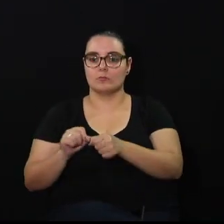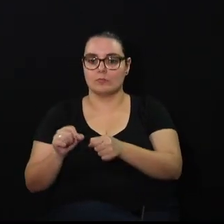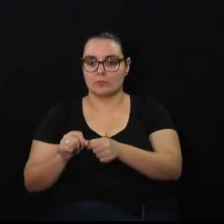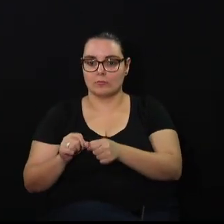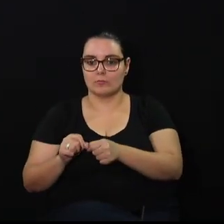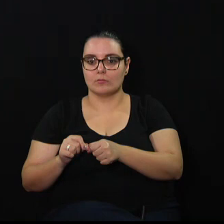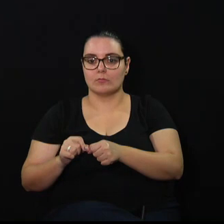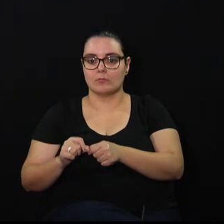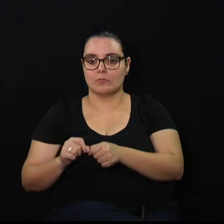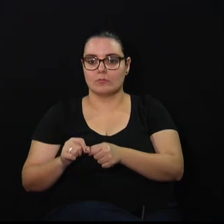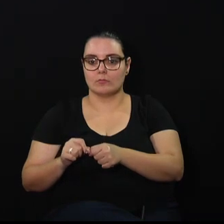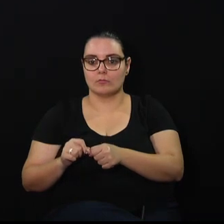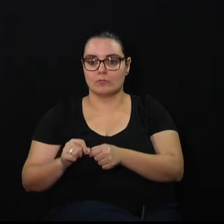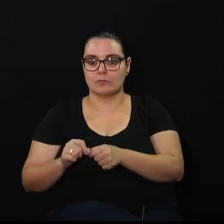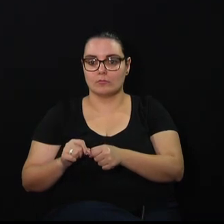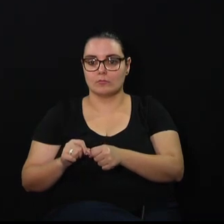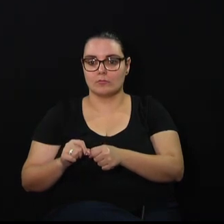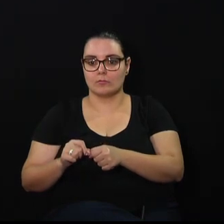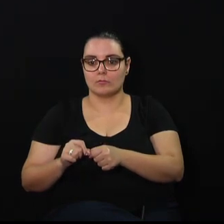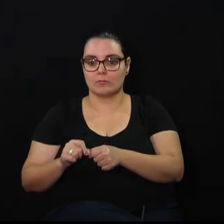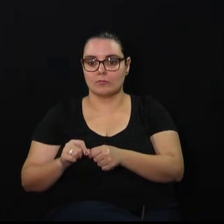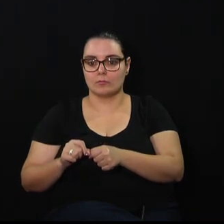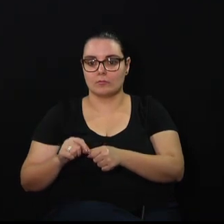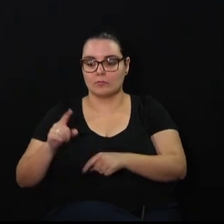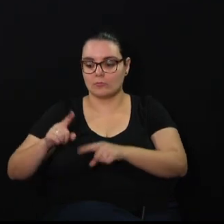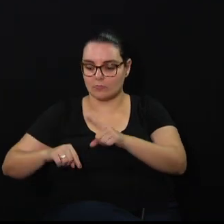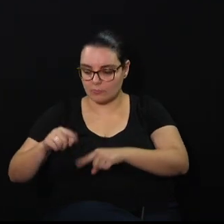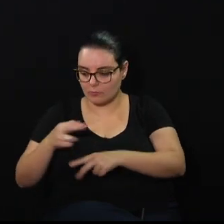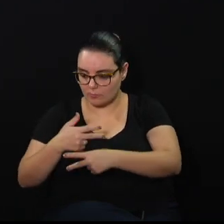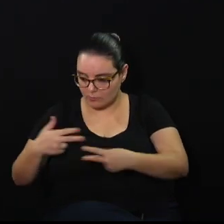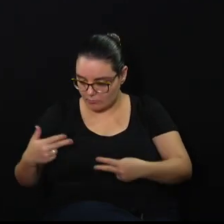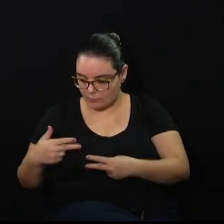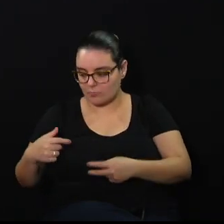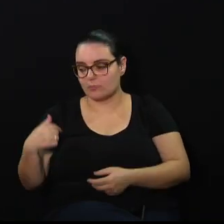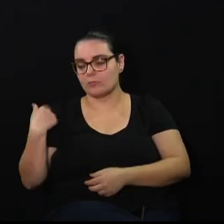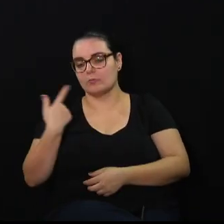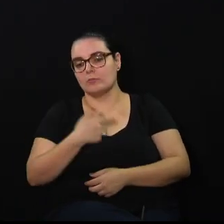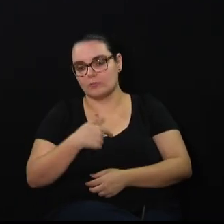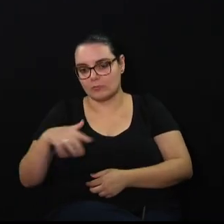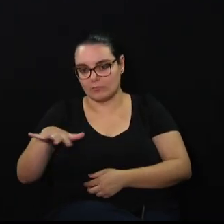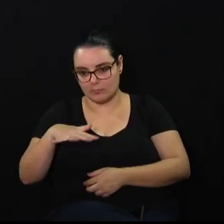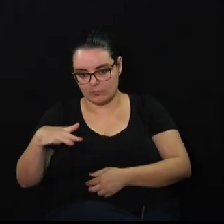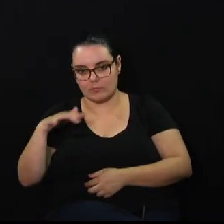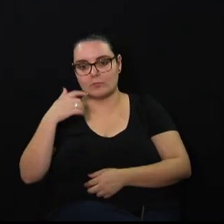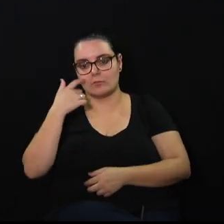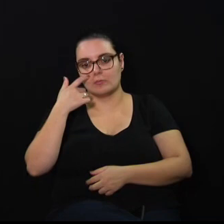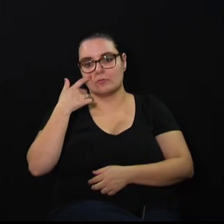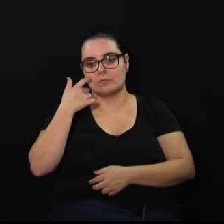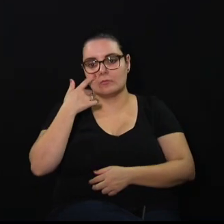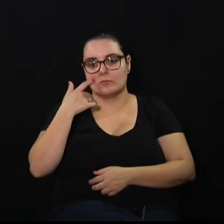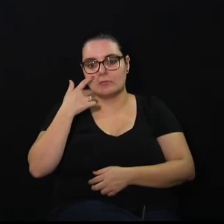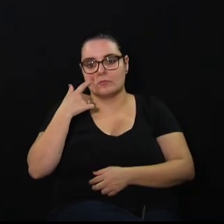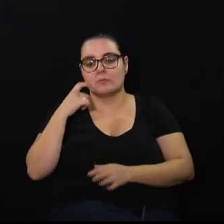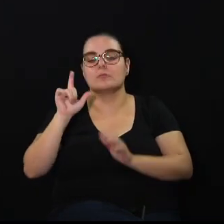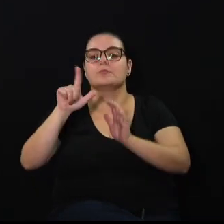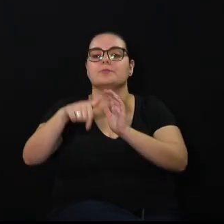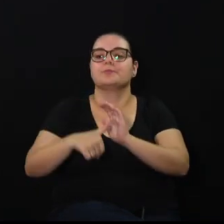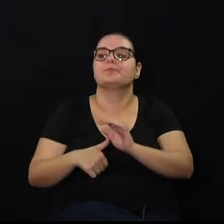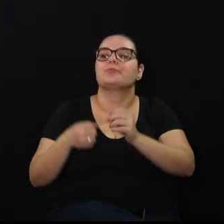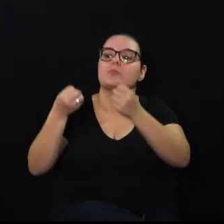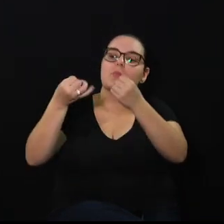instrumentos mais específicos da nossa área depois dessa avaliação a gente faz uma devolutiva com os responsáveis